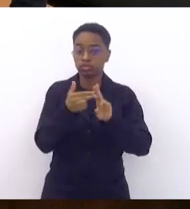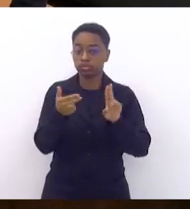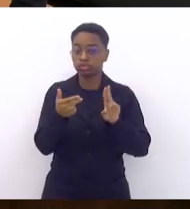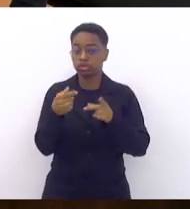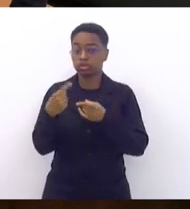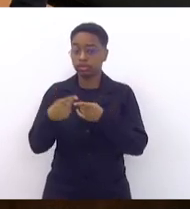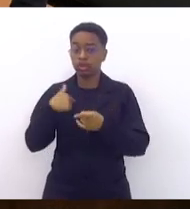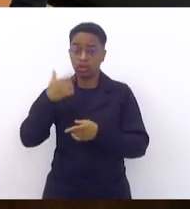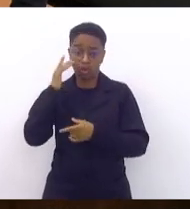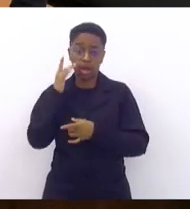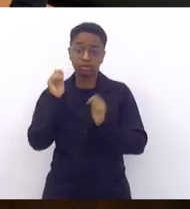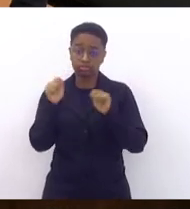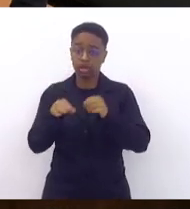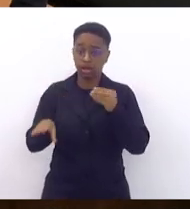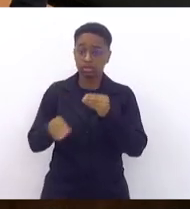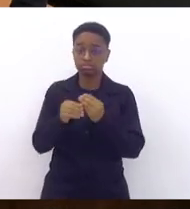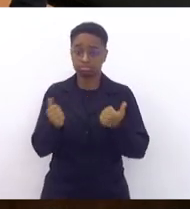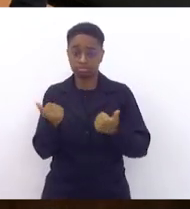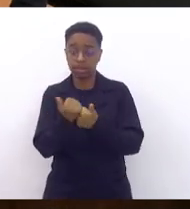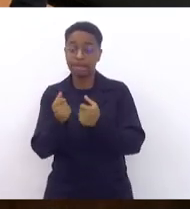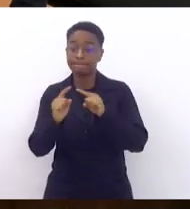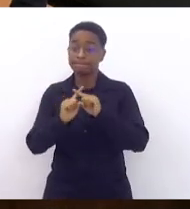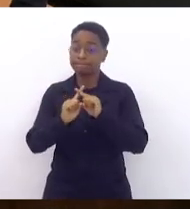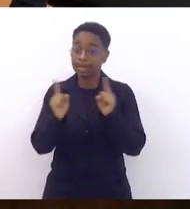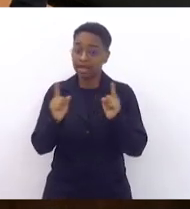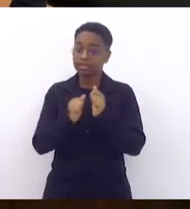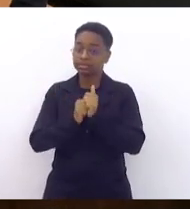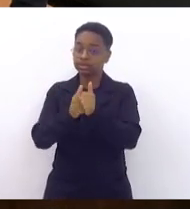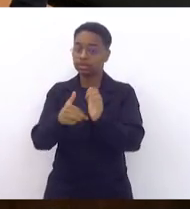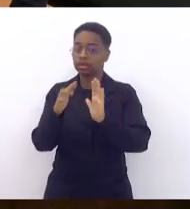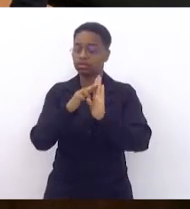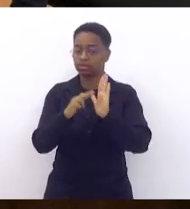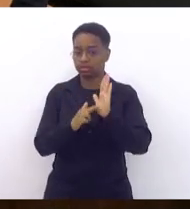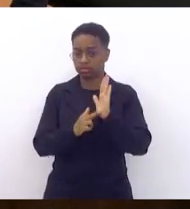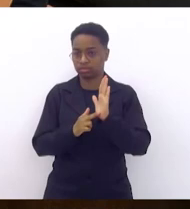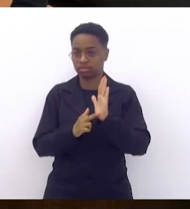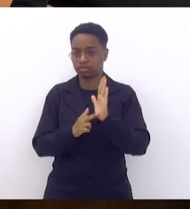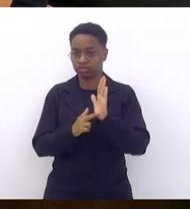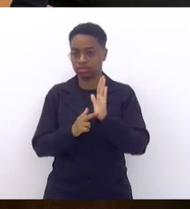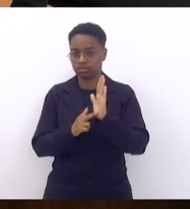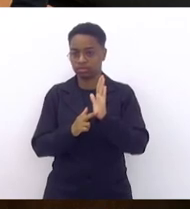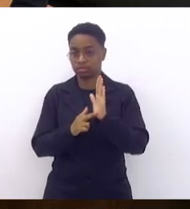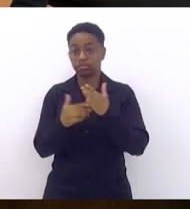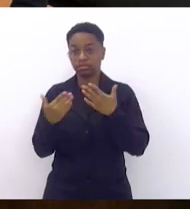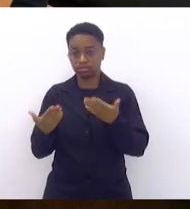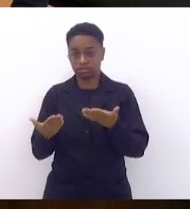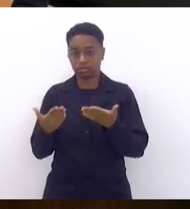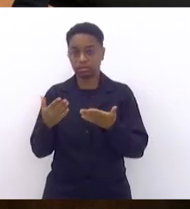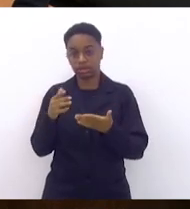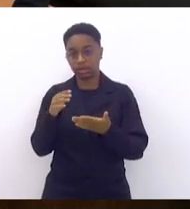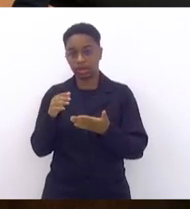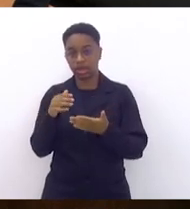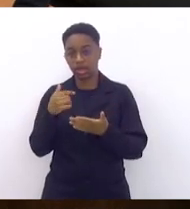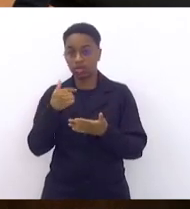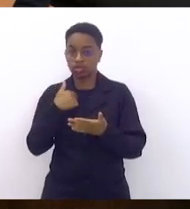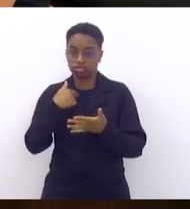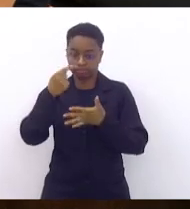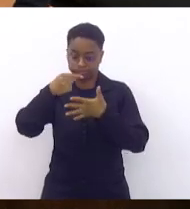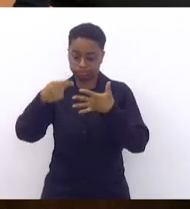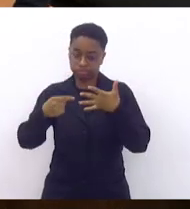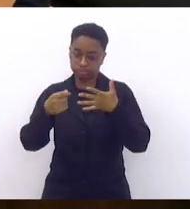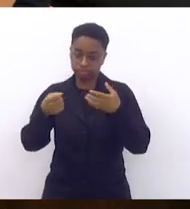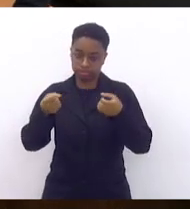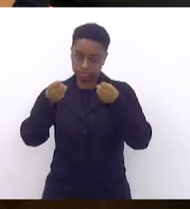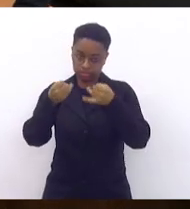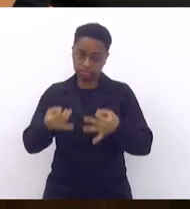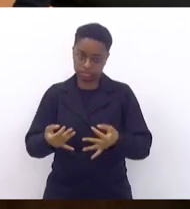acho que elas podem ser complementares, mas seguindo as regras. Então, eram essas as observações, deputada